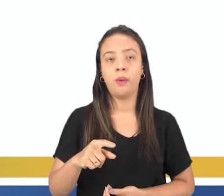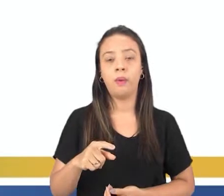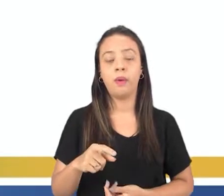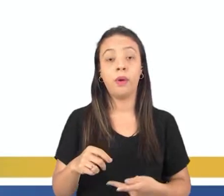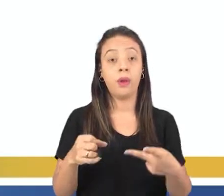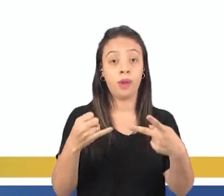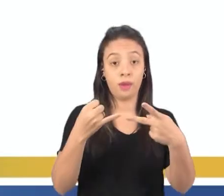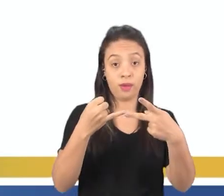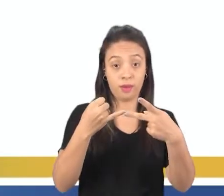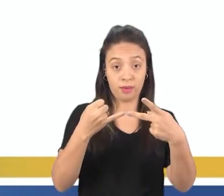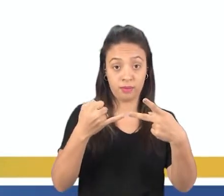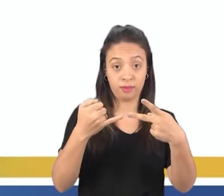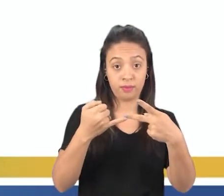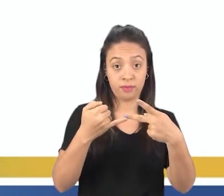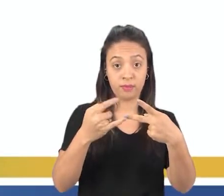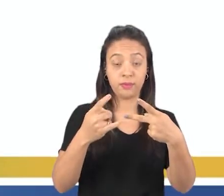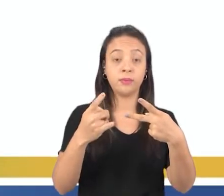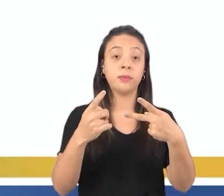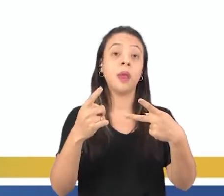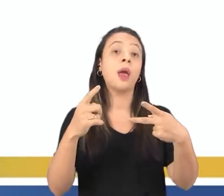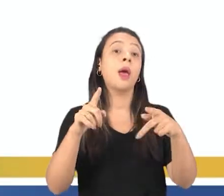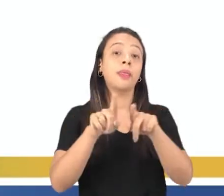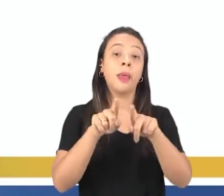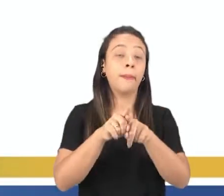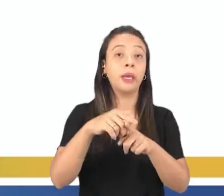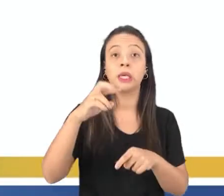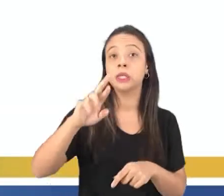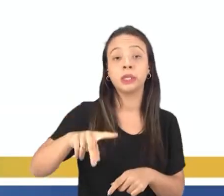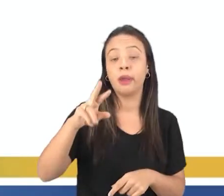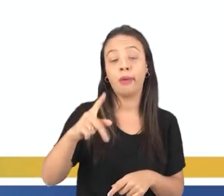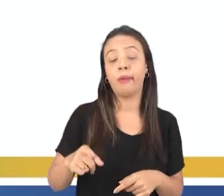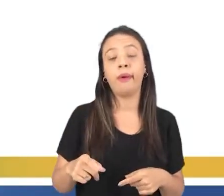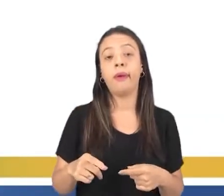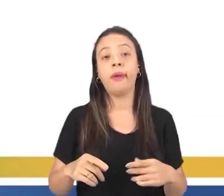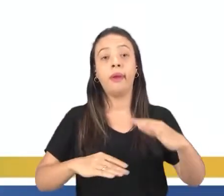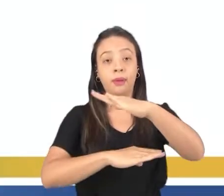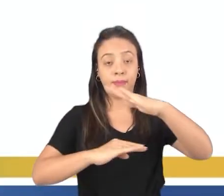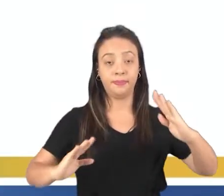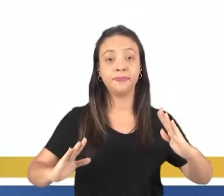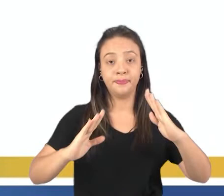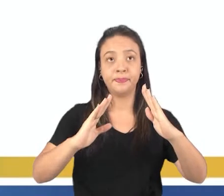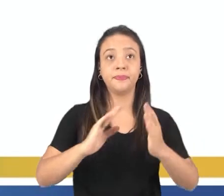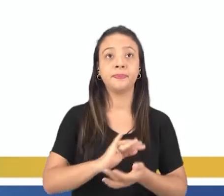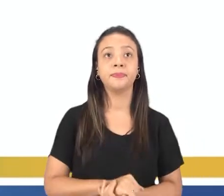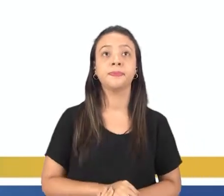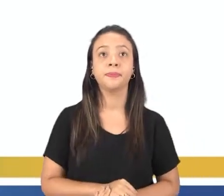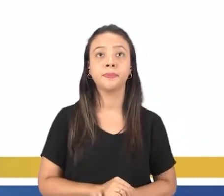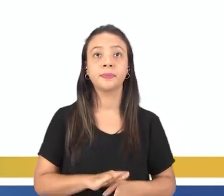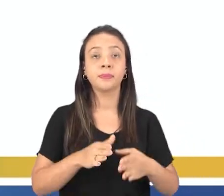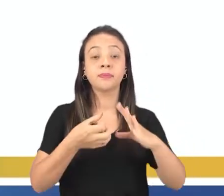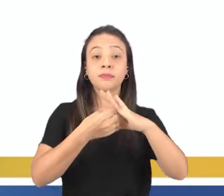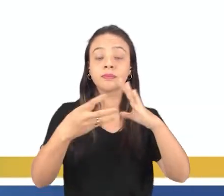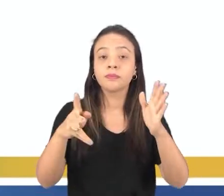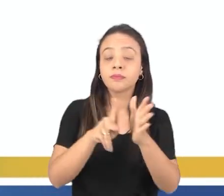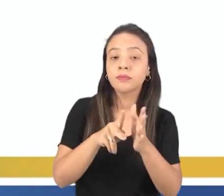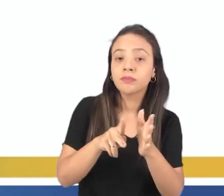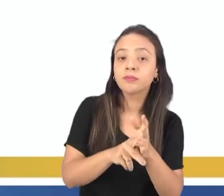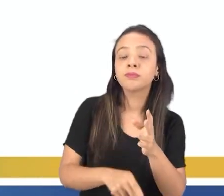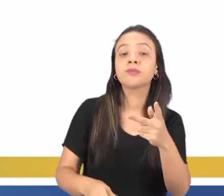como paralelogramos, nem como trapézios. Muito bem. Então, pessoal, a classificação